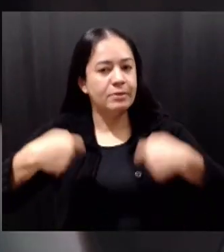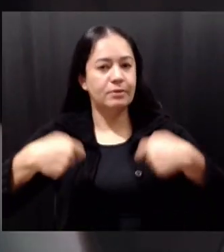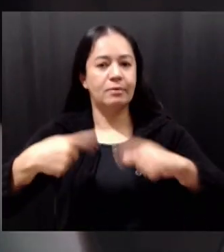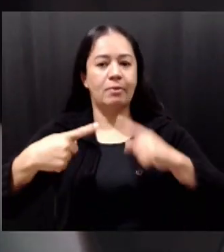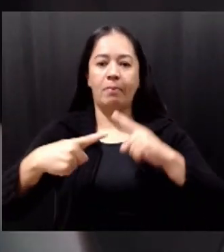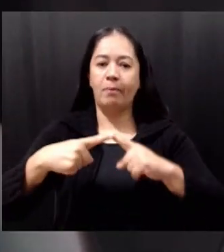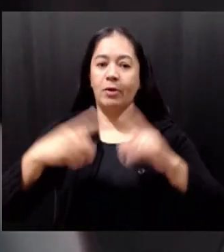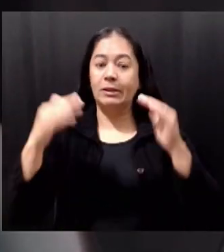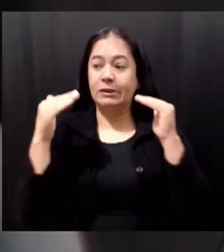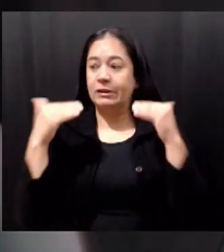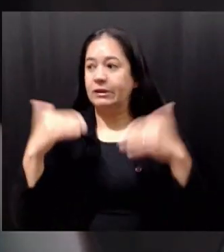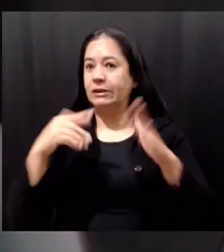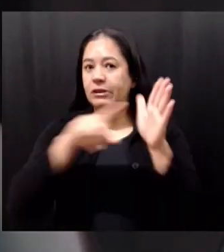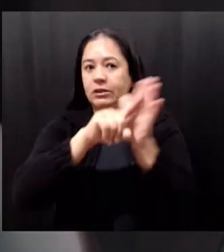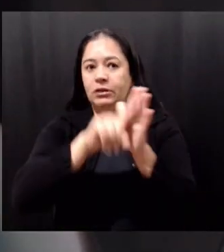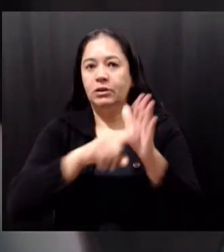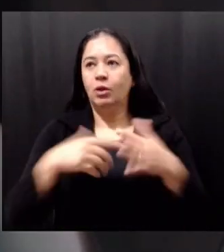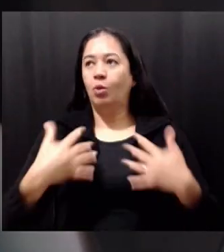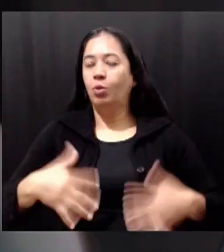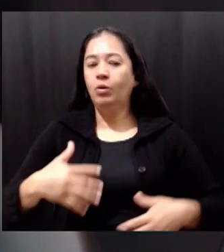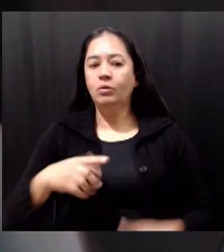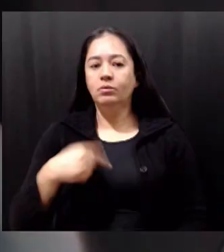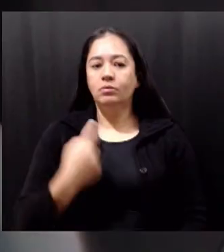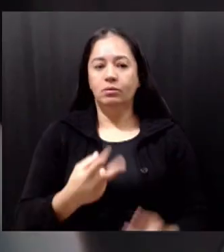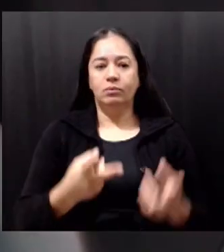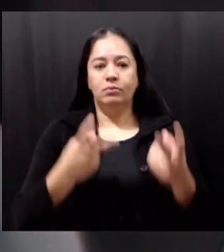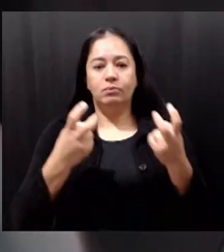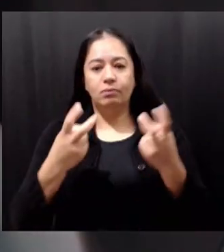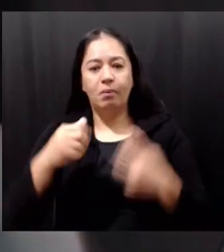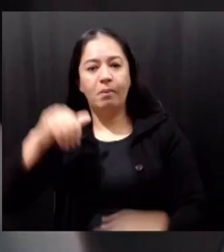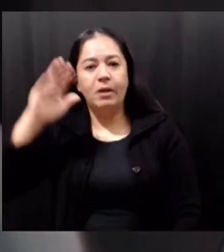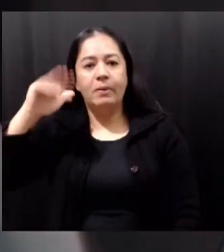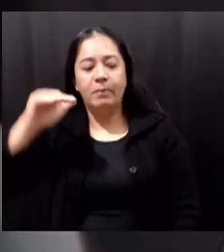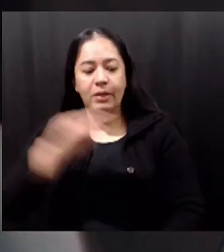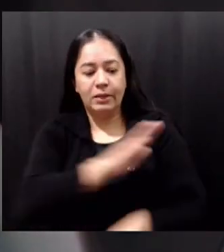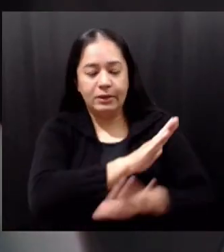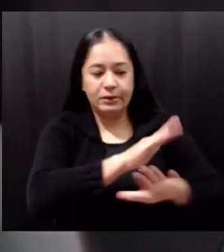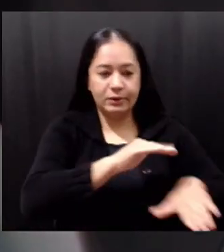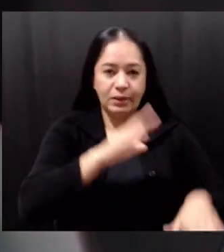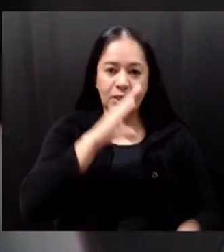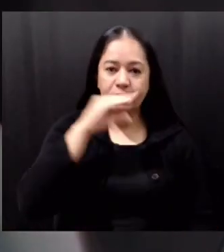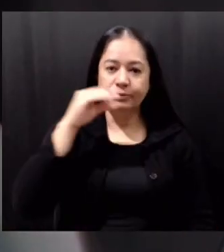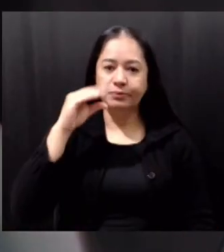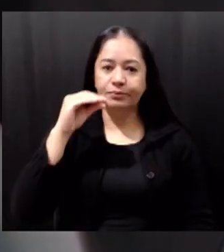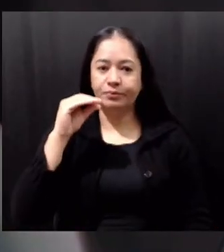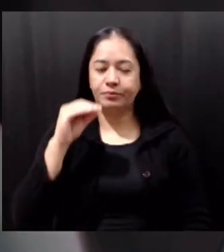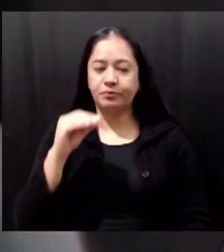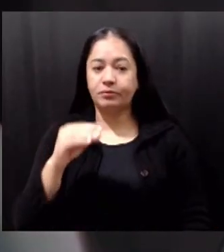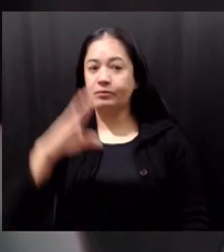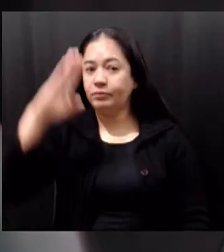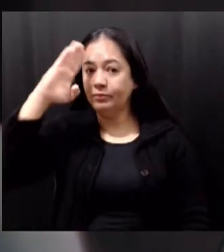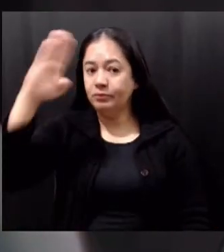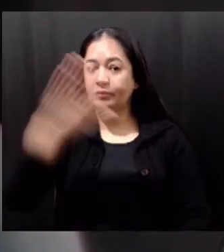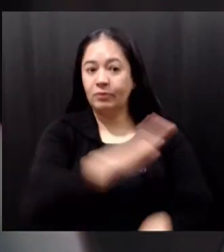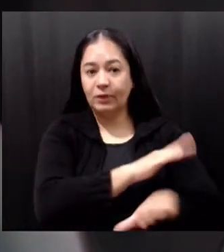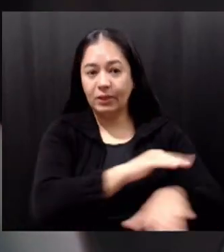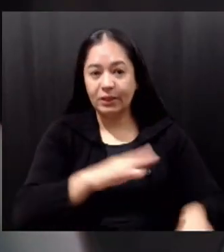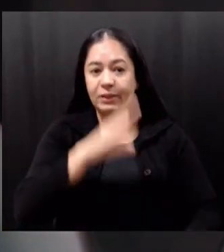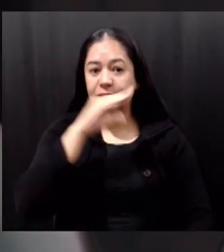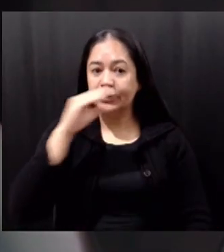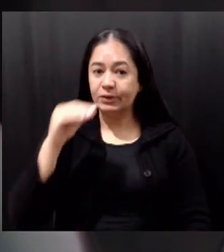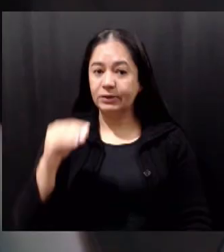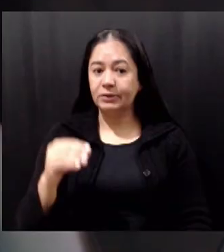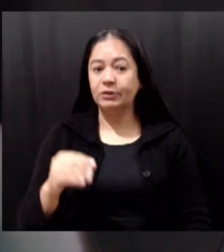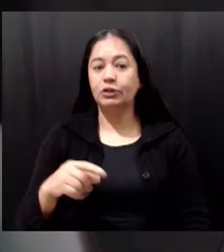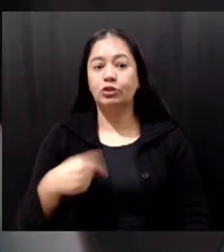A gente tem visto cada vez mais crianças e adolescentes, né? Que eu vou falar de criança e adolescente porque é a minha prática. A gente tem visto cada